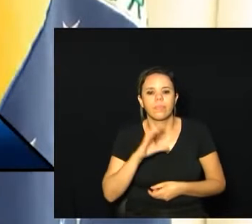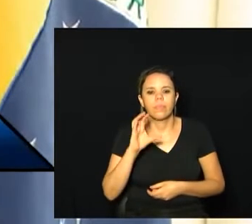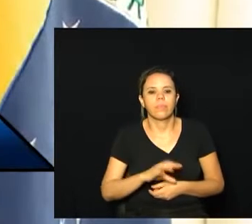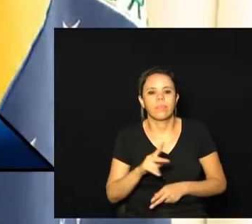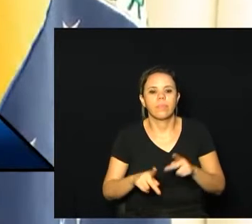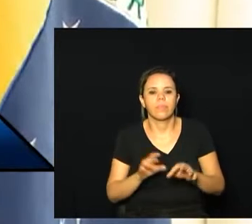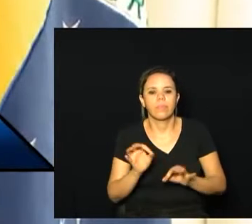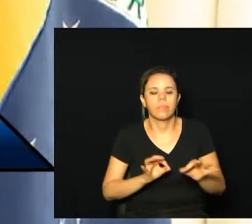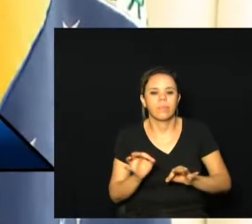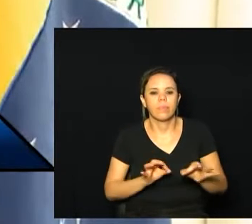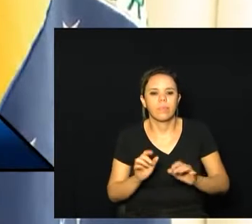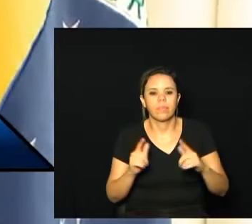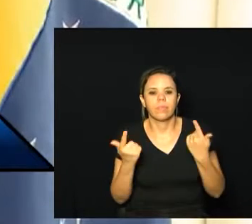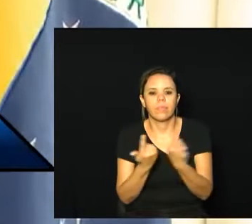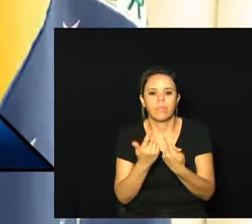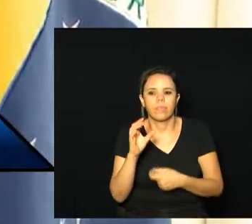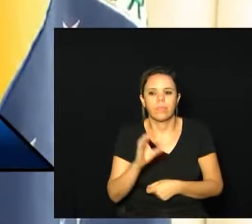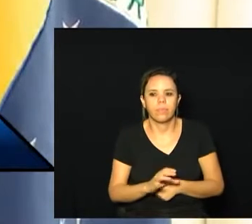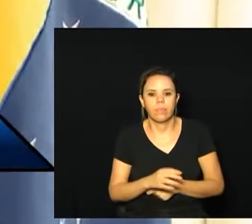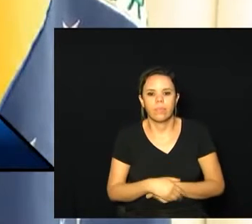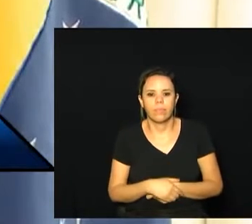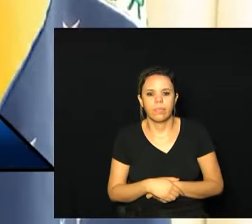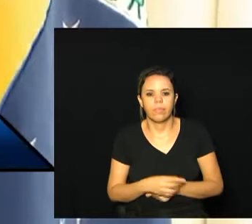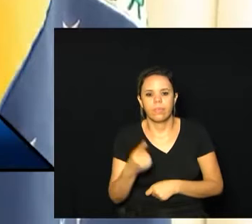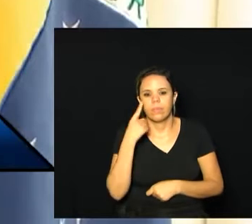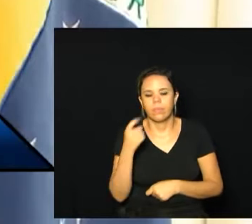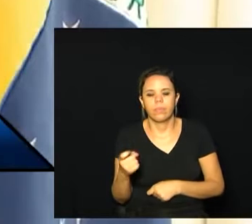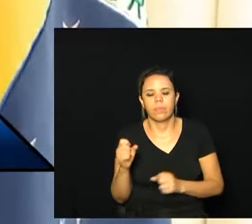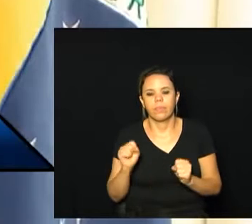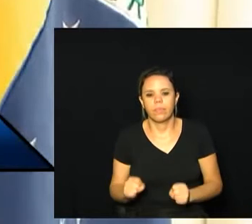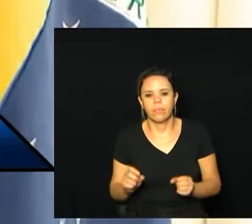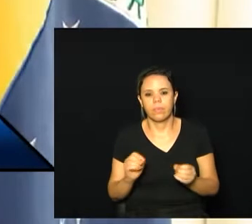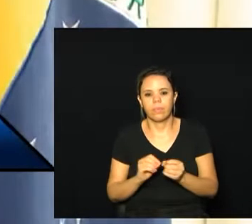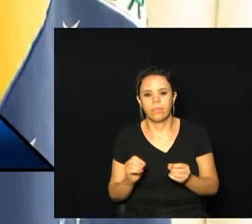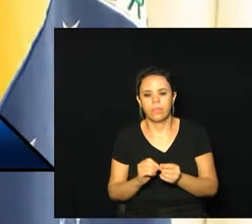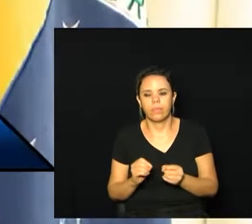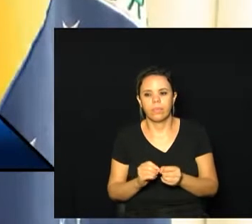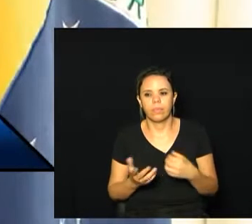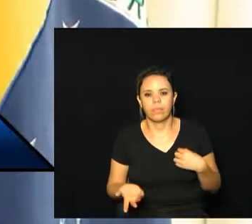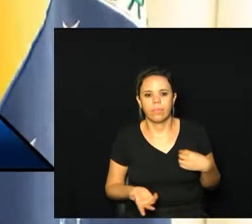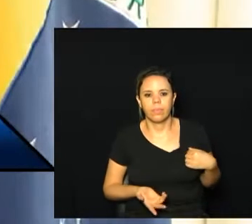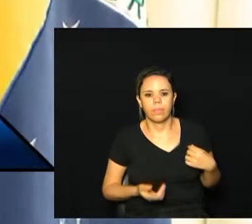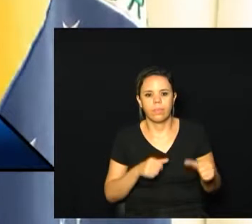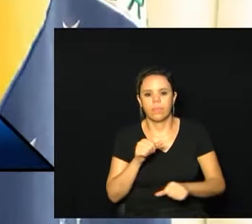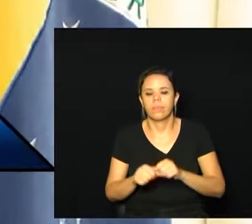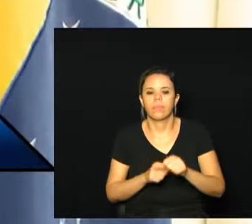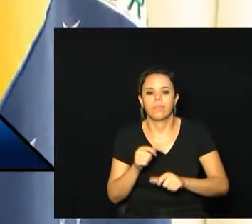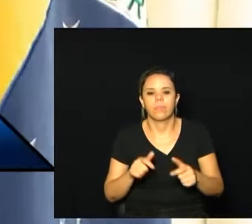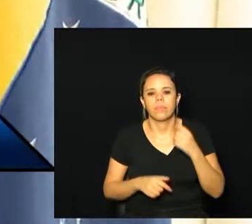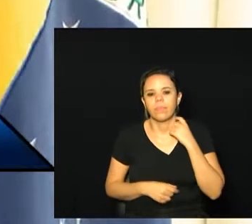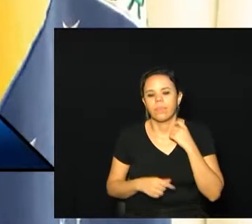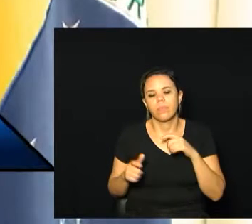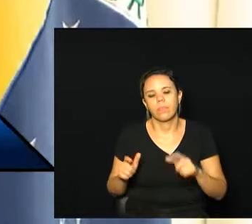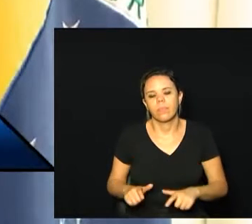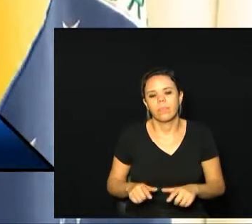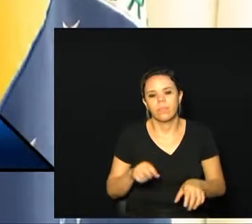uma organização ou um grupo de cidadãos interessado, que ele possa fazer a requisição e transformar aquele espaço num